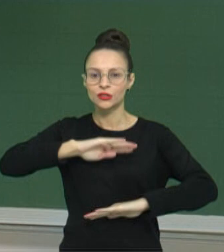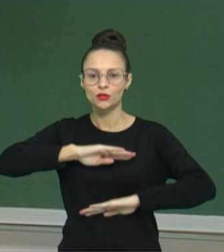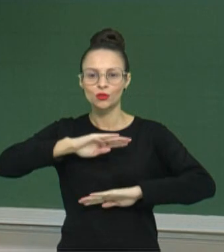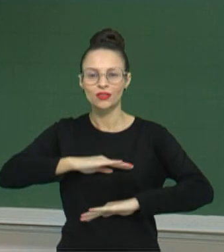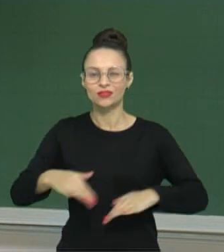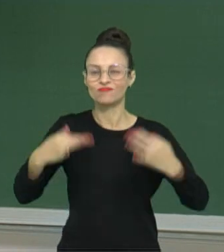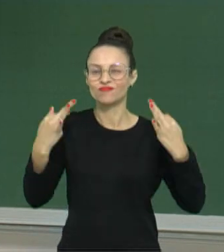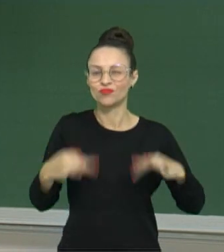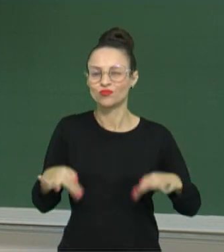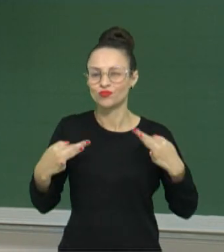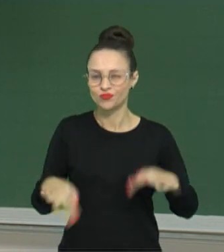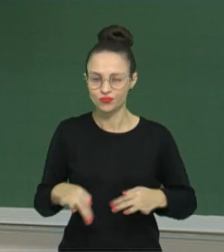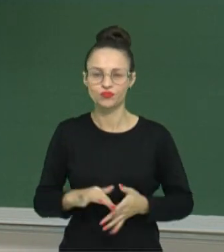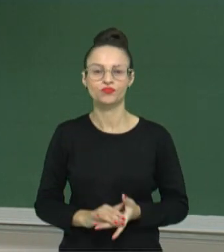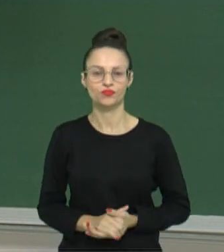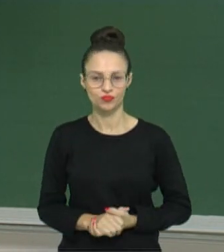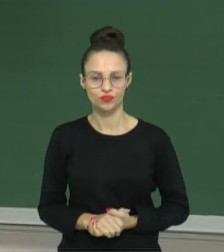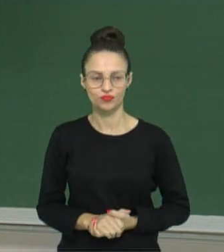dor.